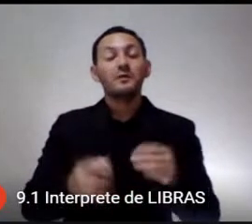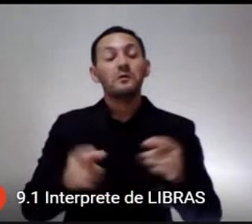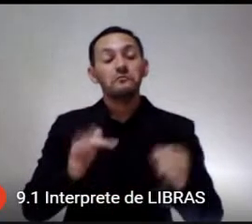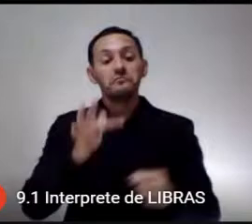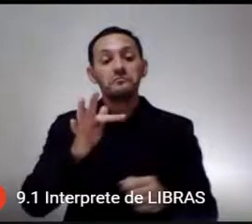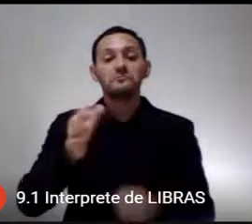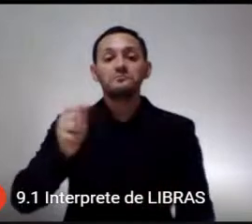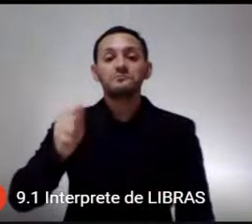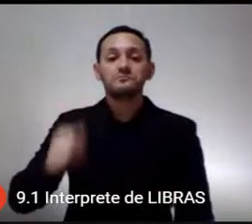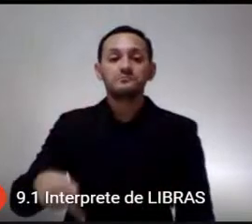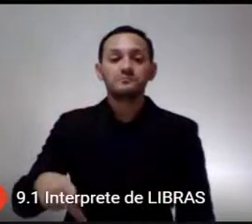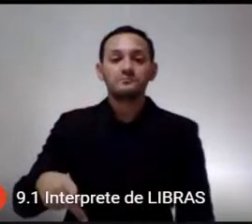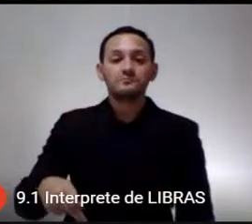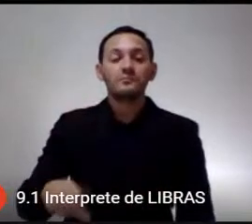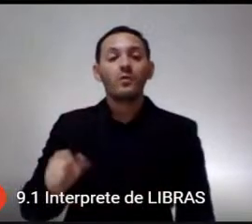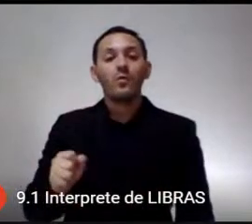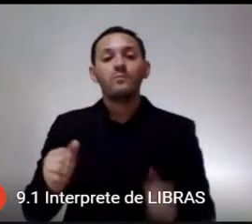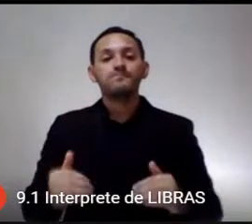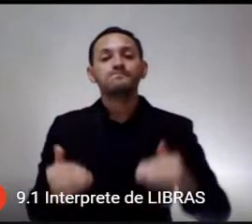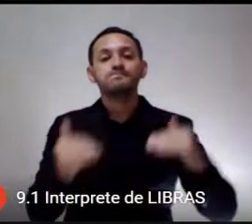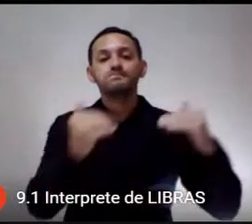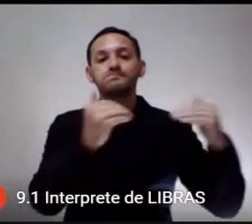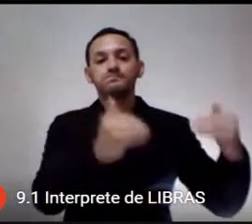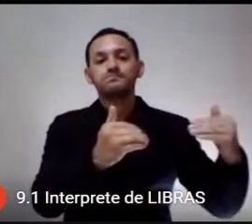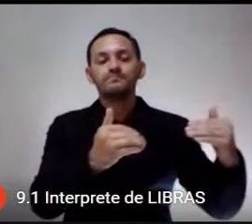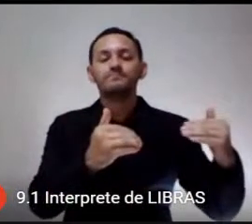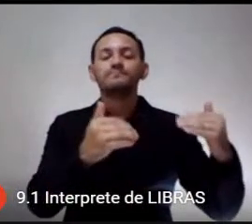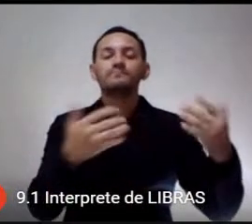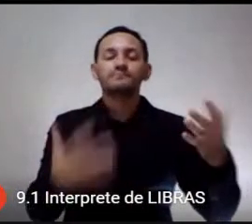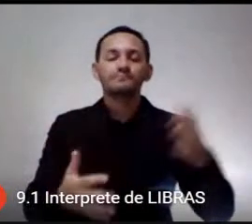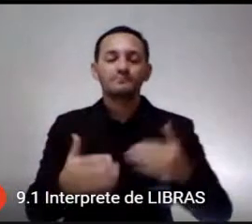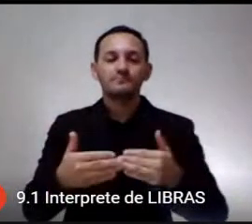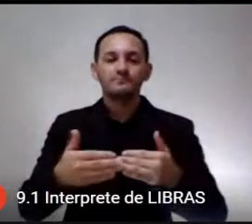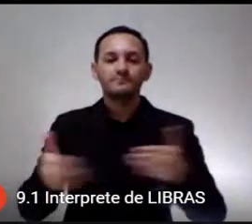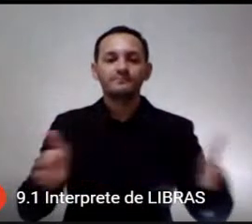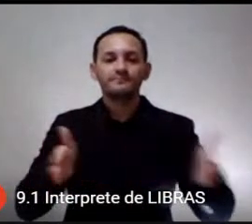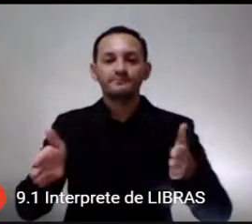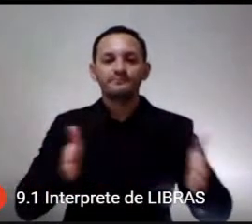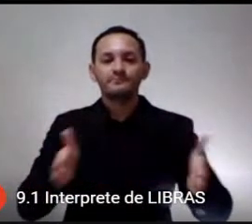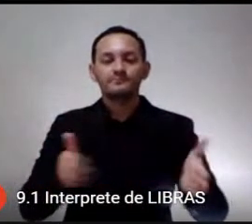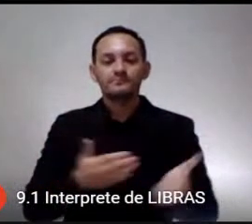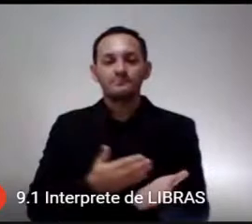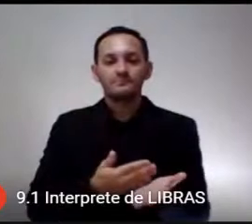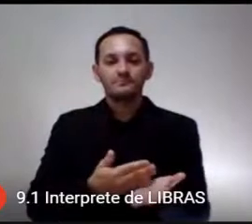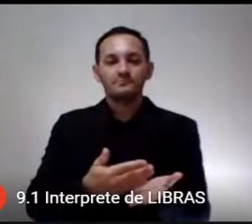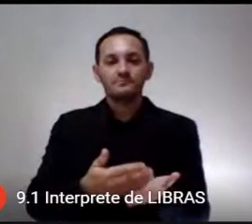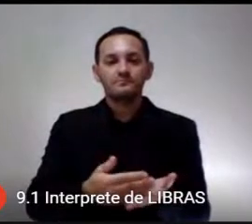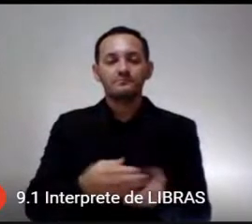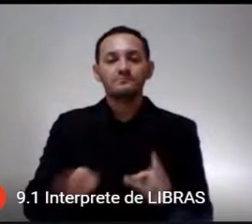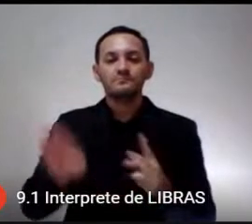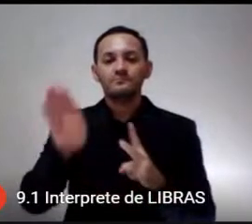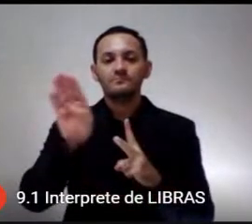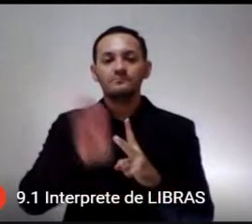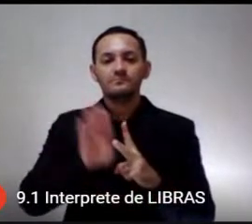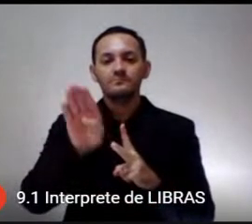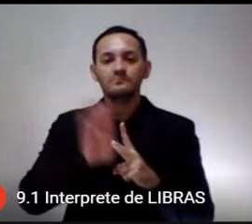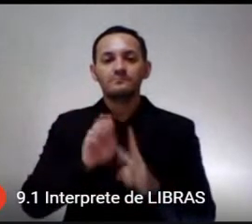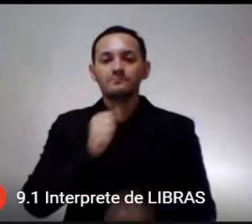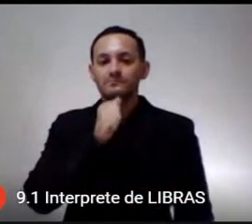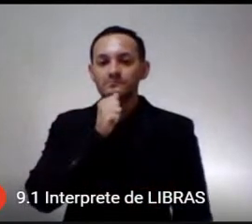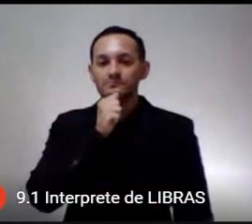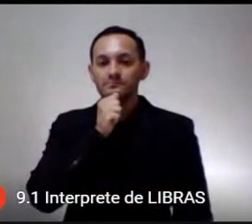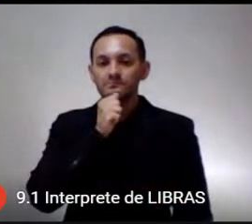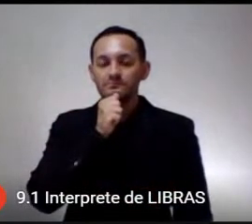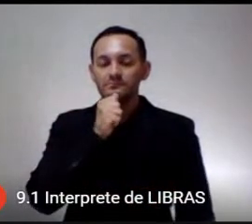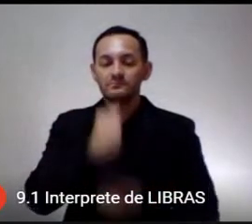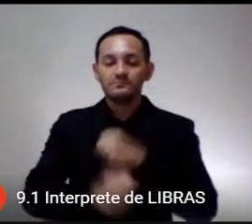promoção, há de se considerar ocorrência de novo marco temporal, início de novo biênio para os juízes designados, tendo